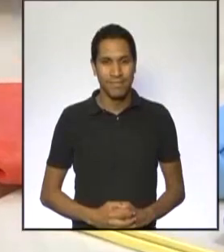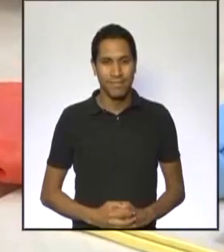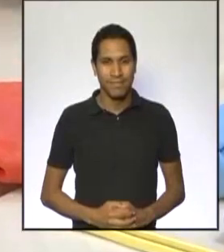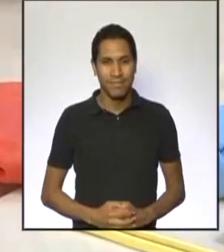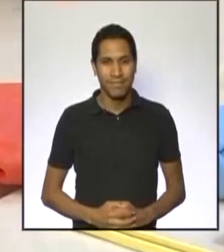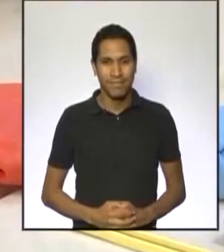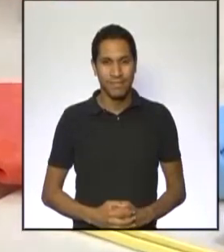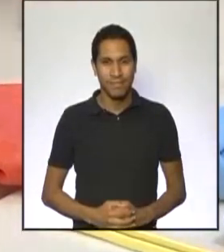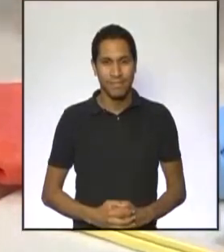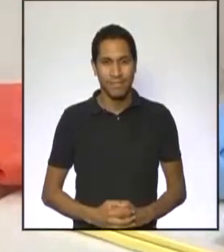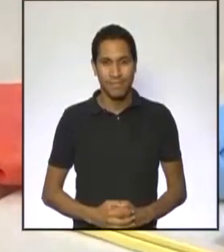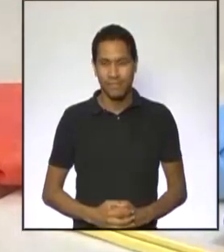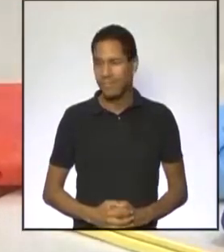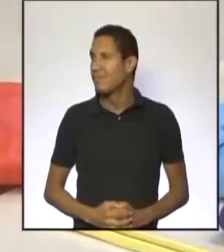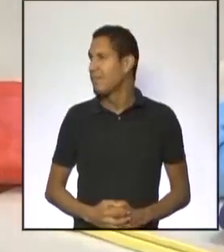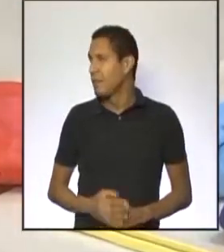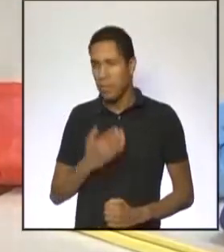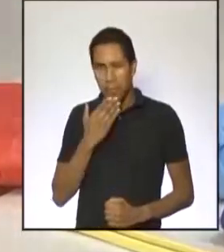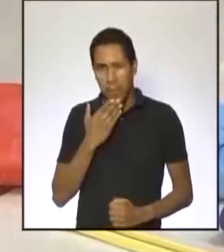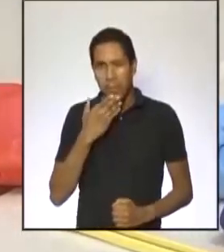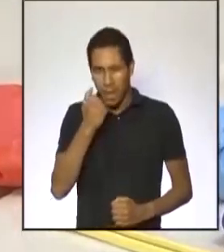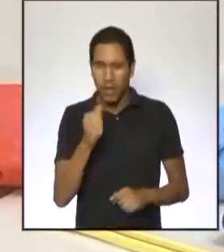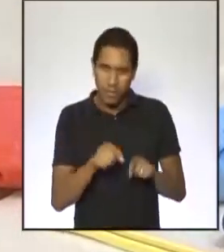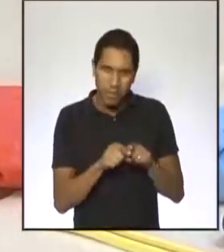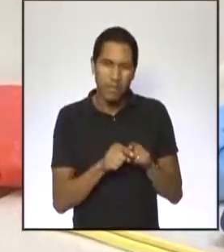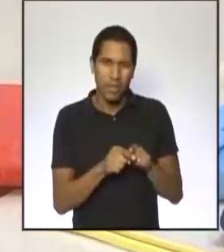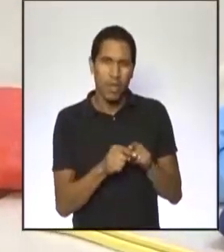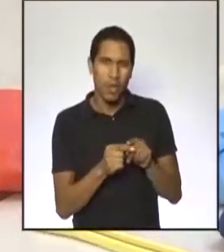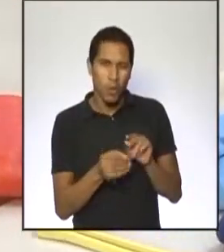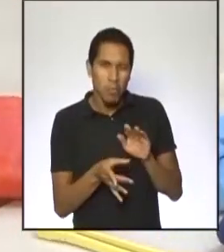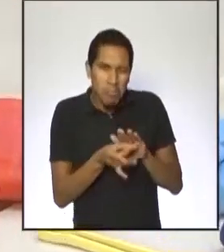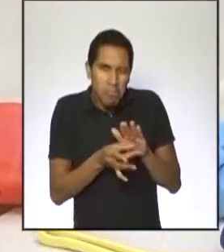Vou fazer um pequeno reforço aqui